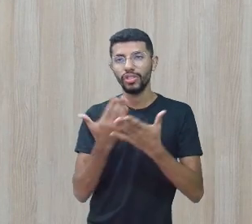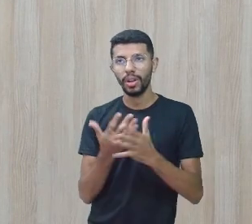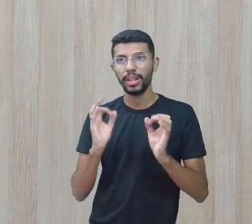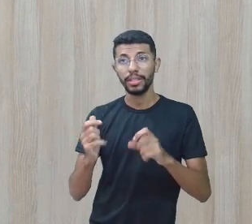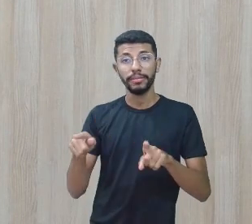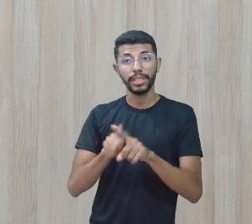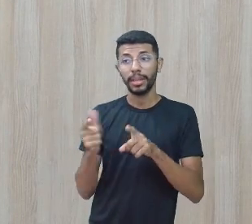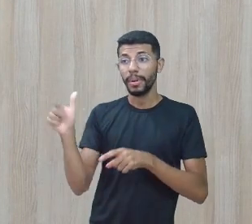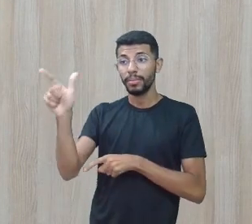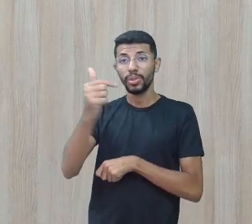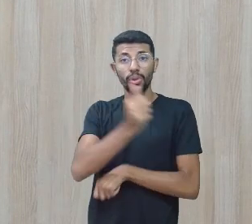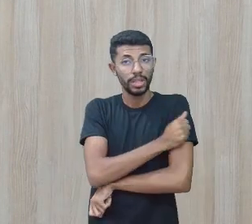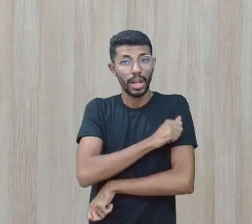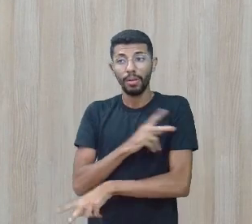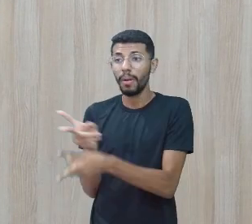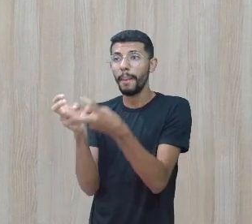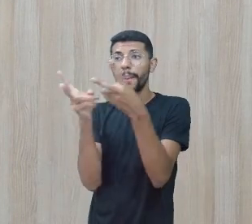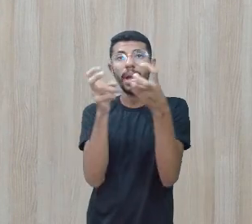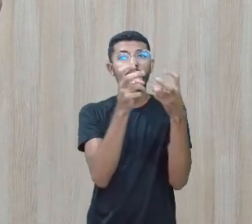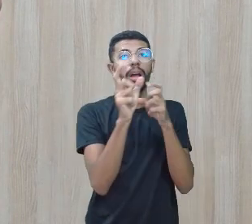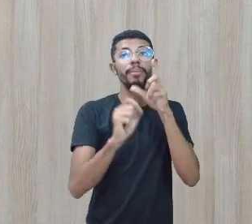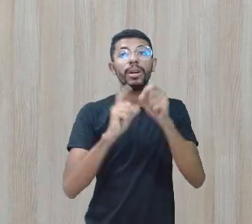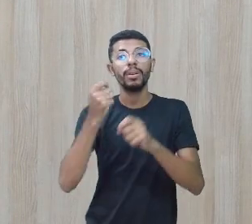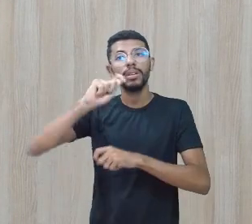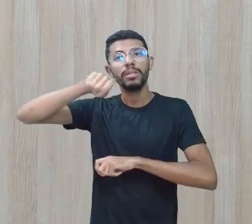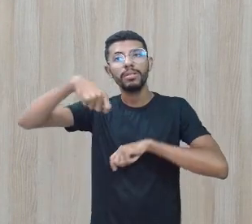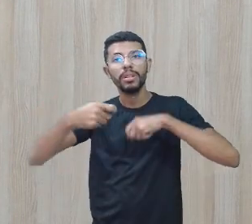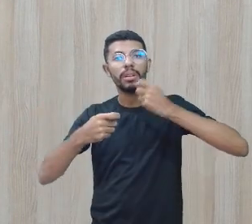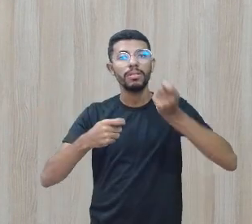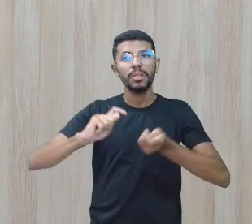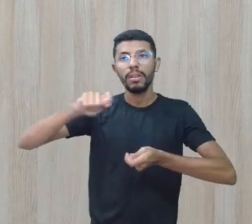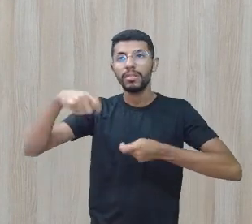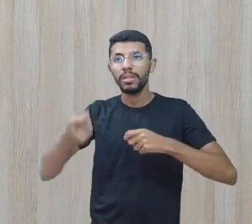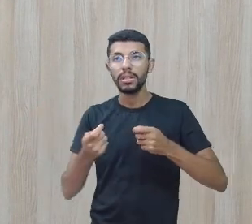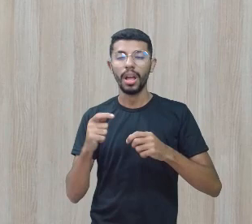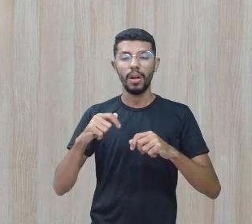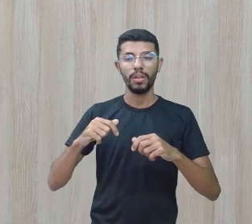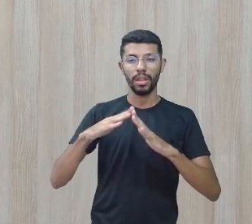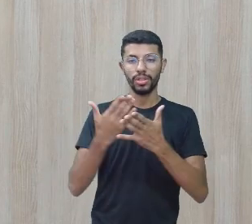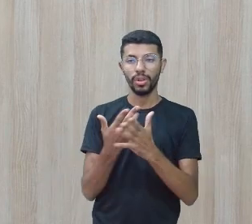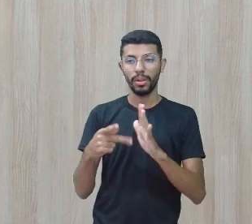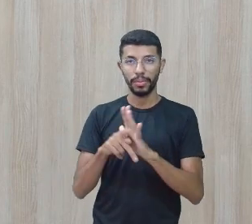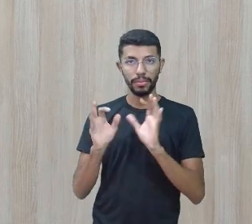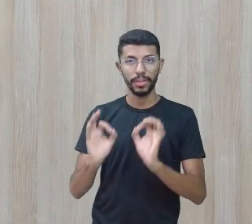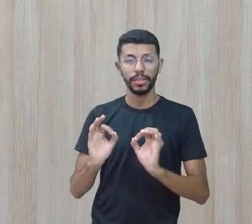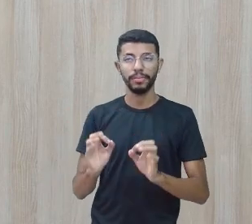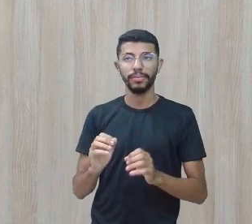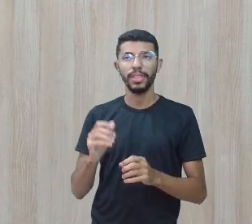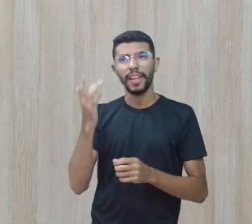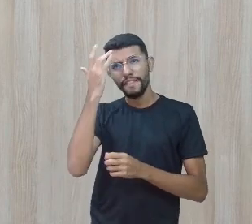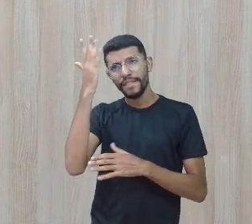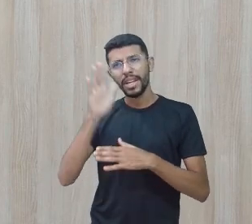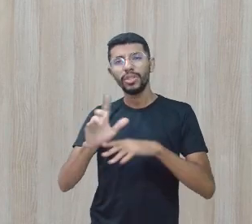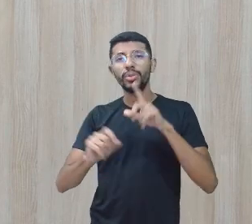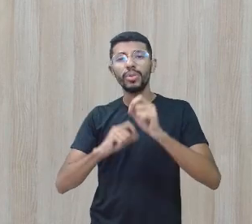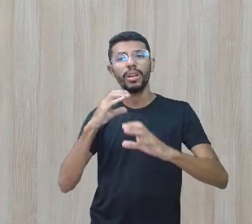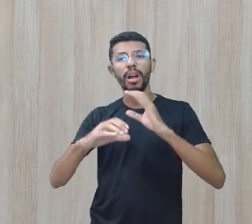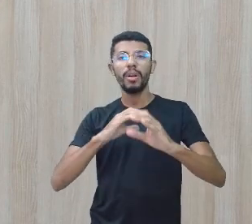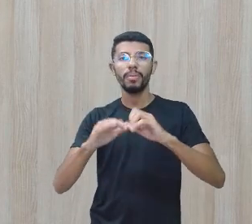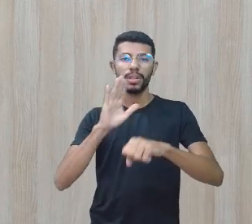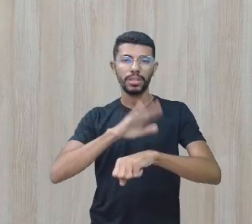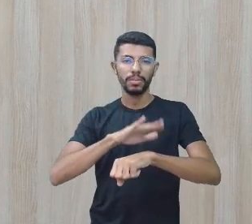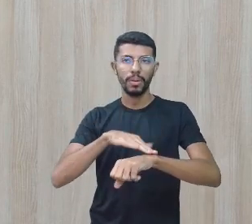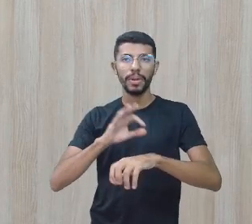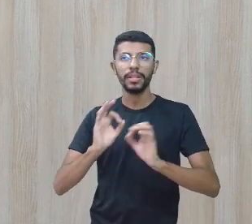também percebam, não é, o sinal, essa sinalização da escola, e facilita muito na hora da comunicação,